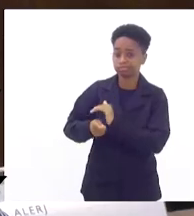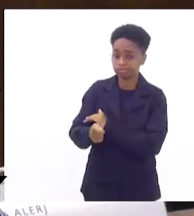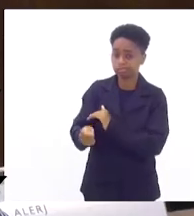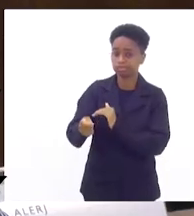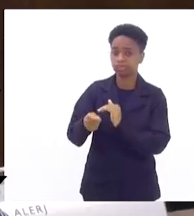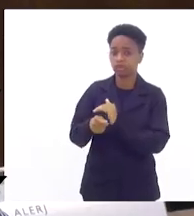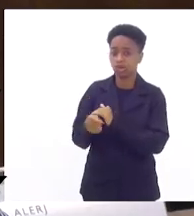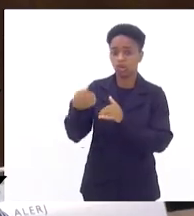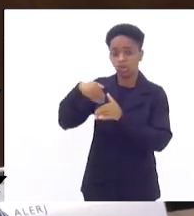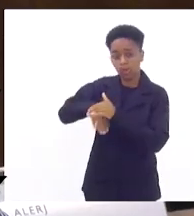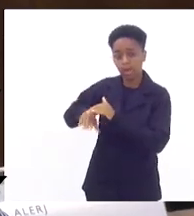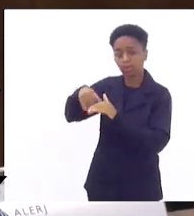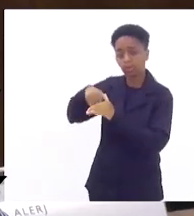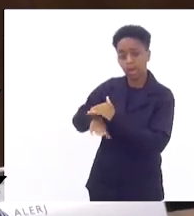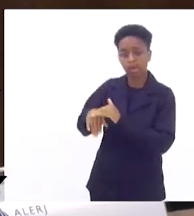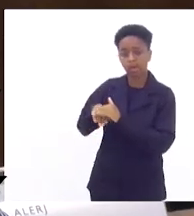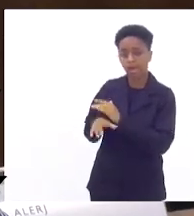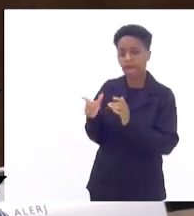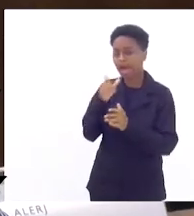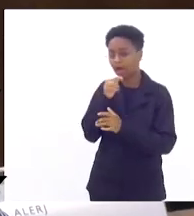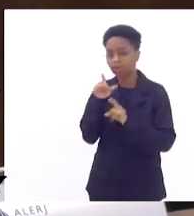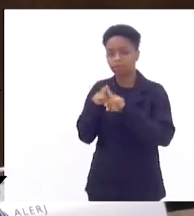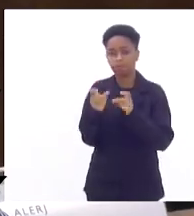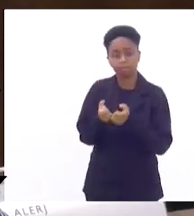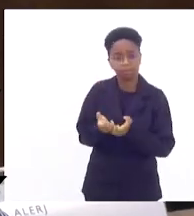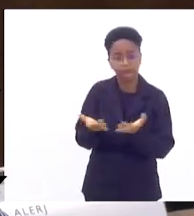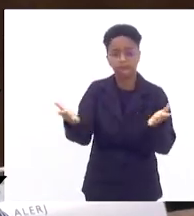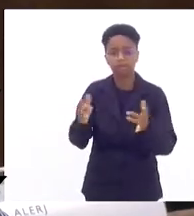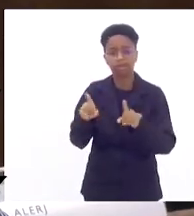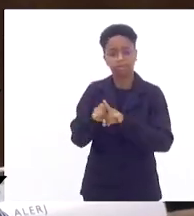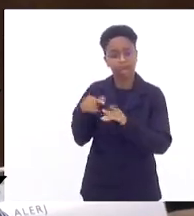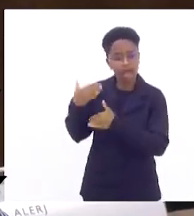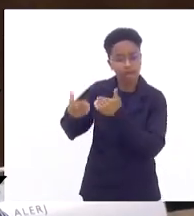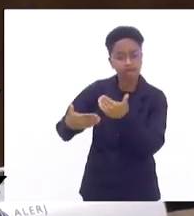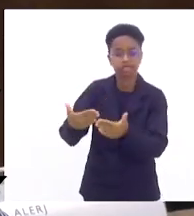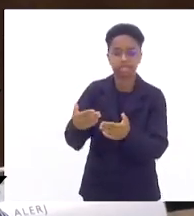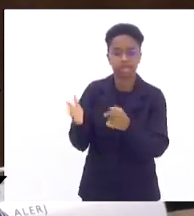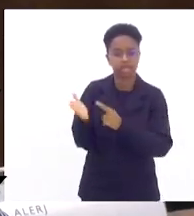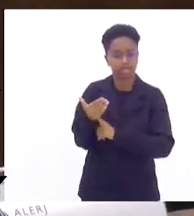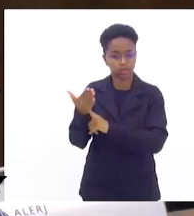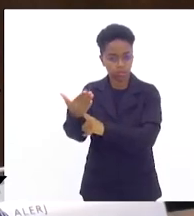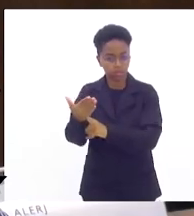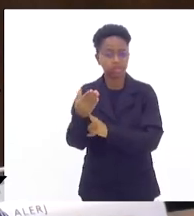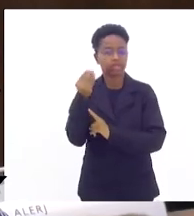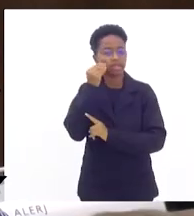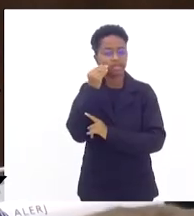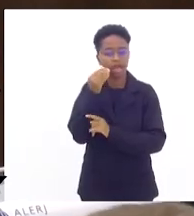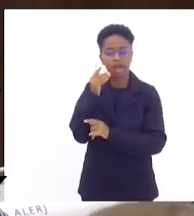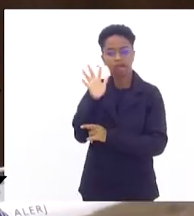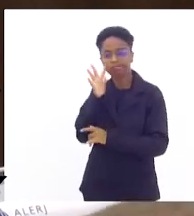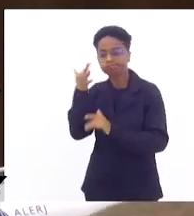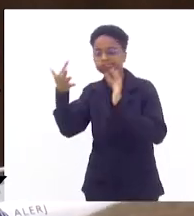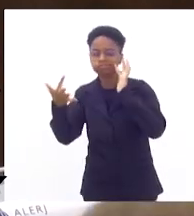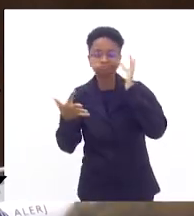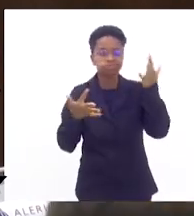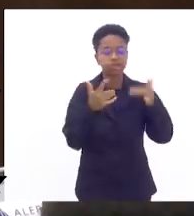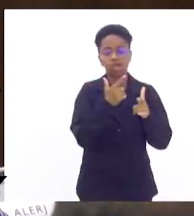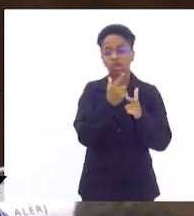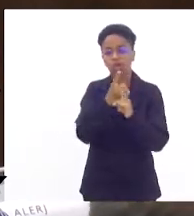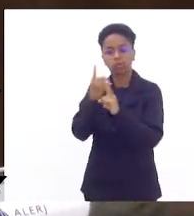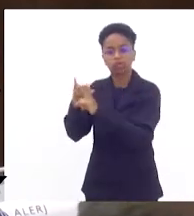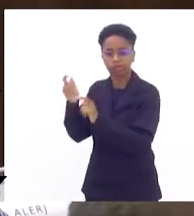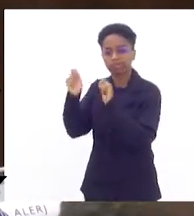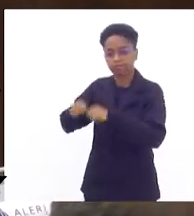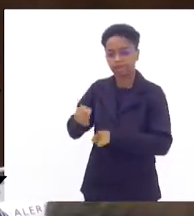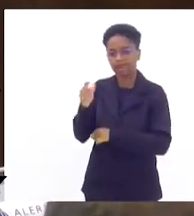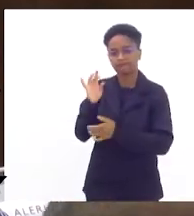reservatórios, investir em bombeamento, investir em substituição de rede, avançar tecnologicamente para tentar buscar as soluções que vão trazer